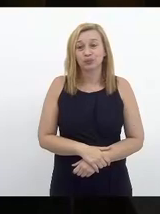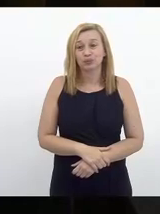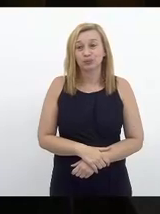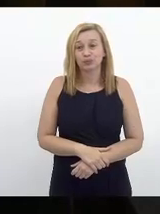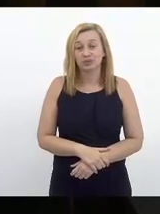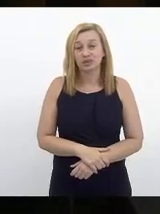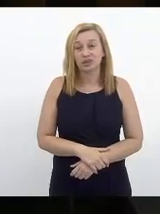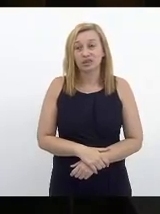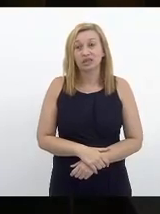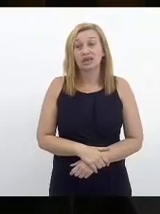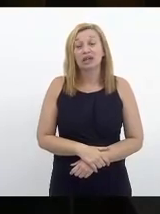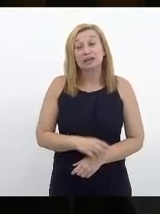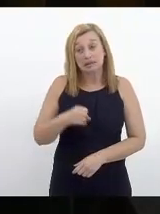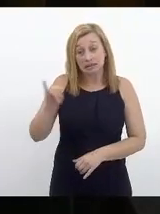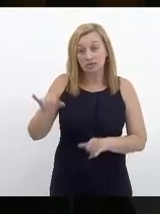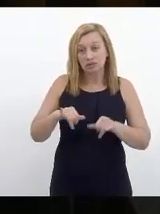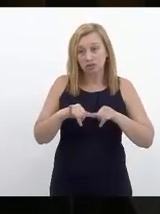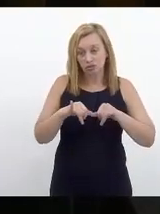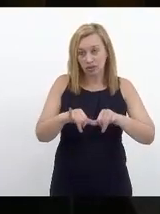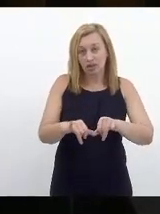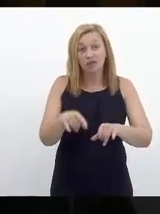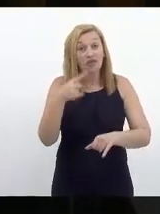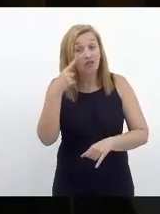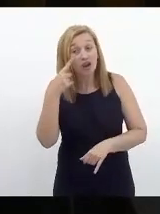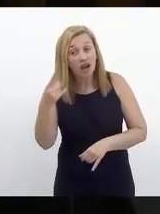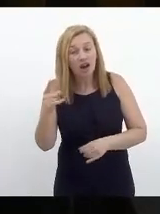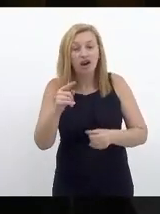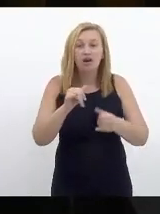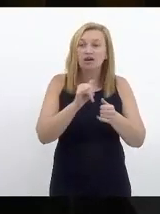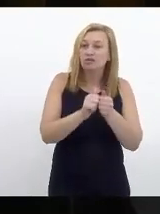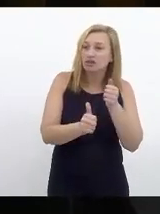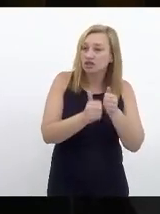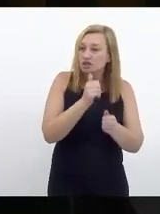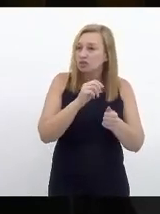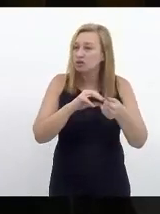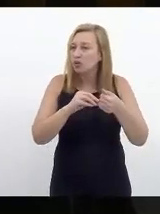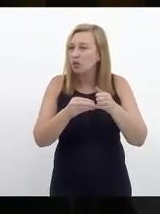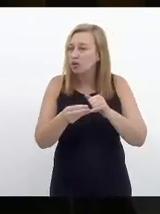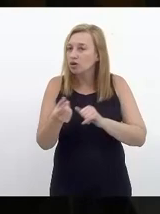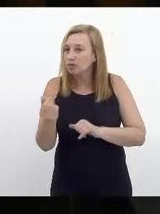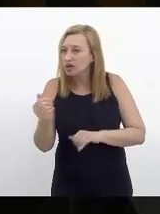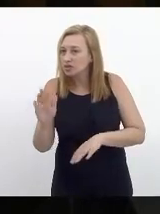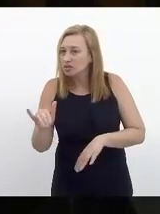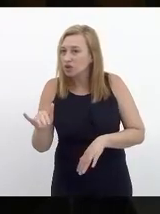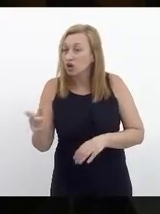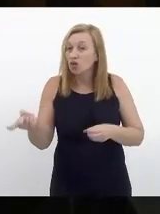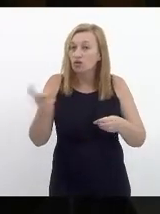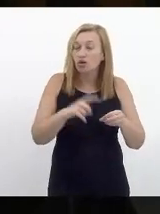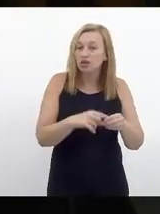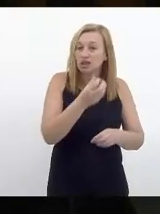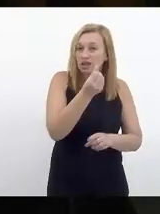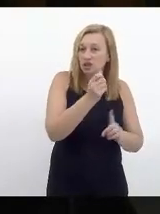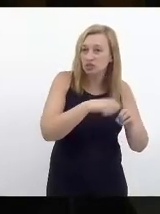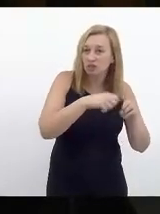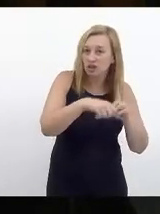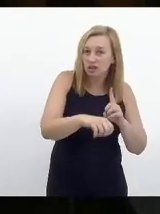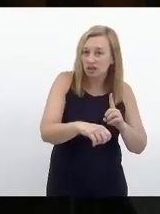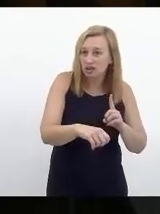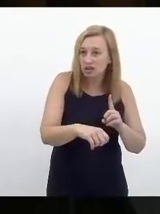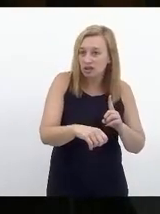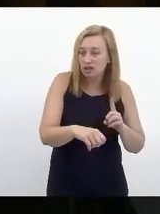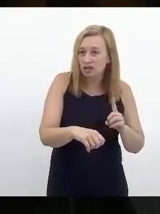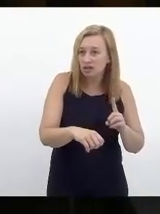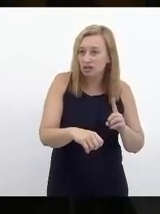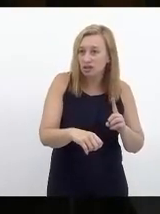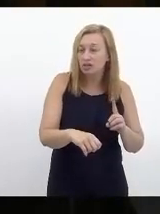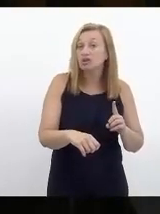um supermercado, pega lá o feijão, arroz mais barato, volta daqui a 6 meses, quando essa isenção tiver a